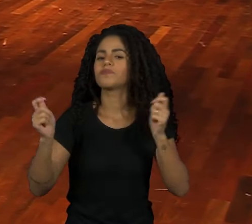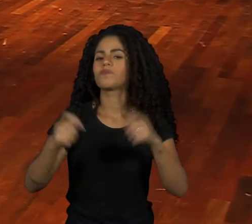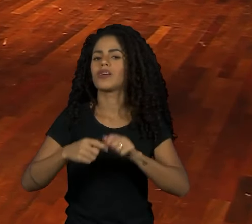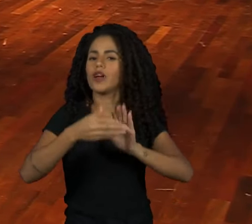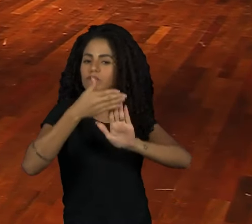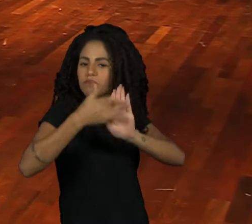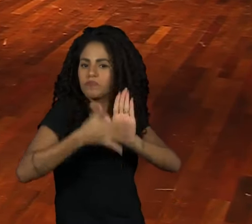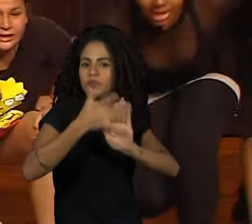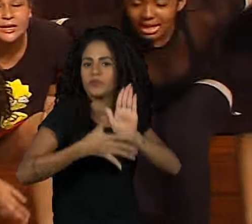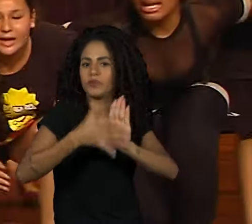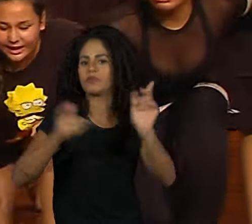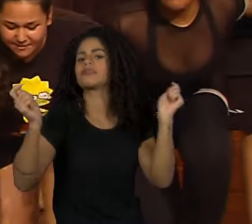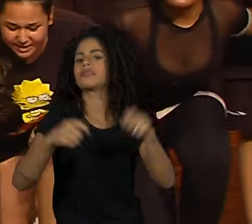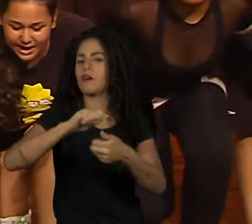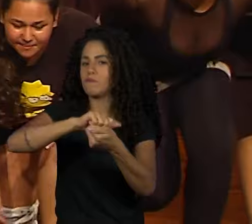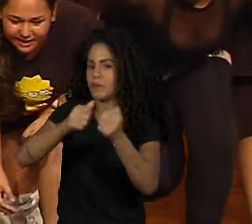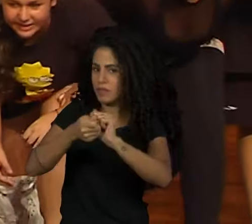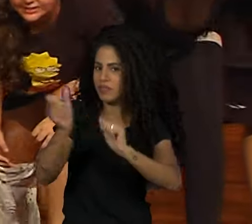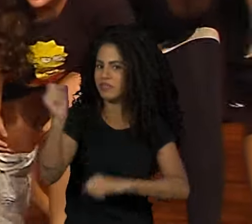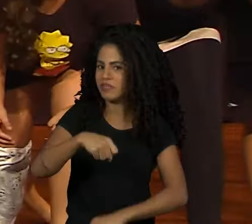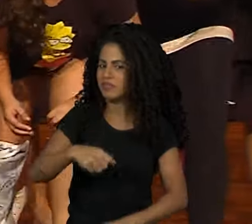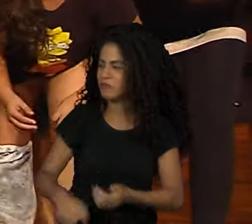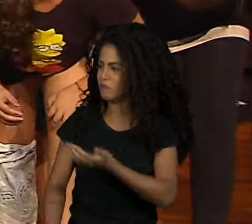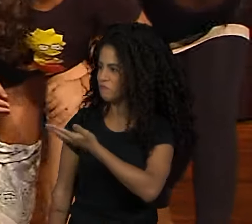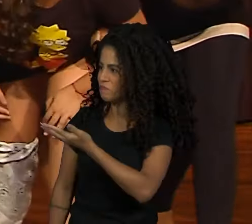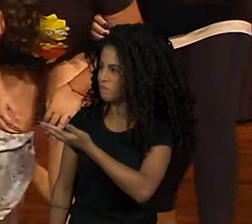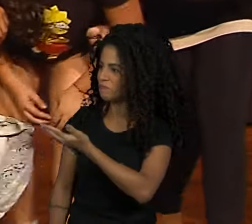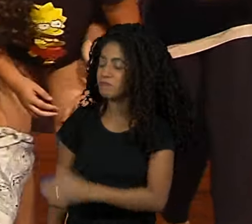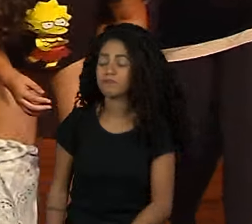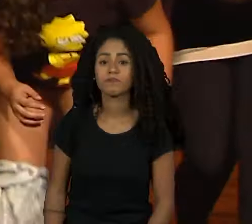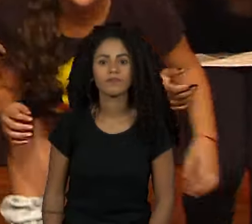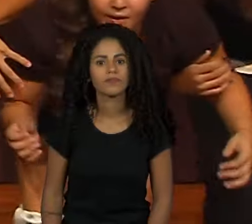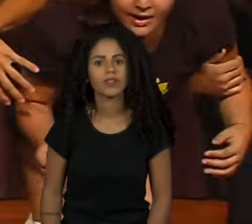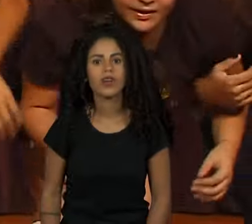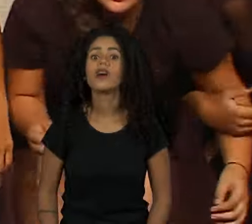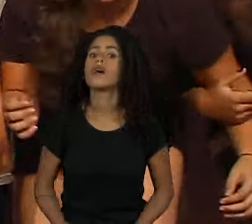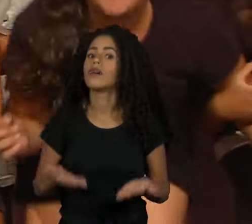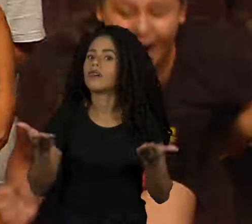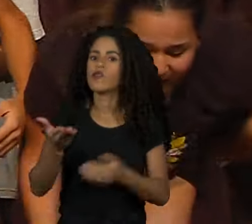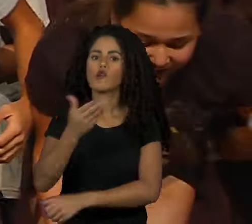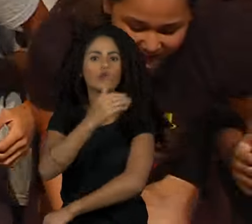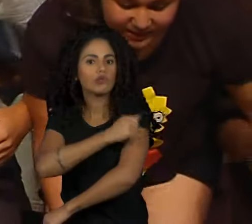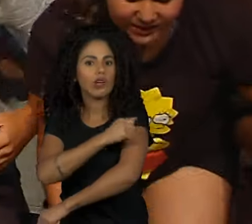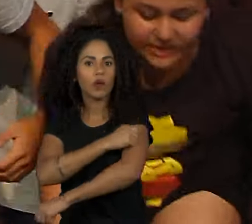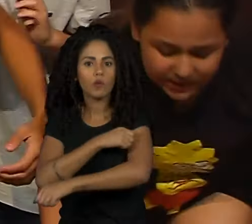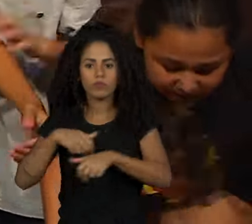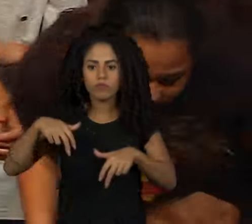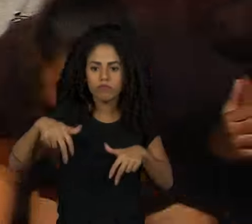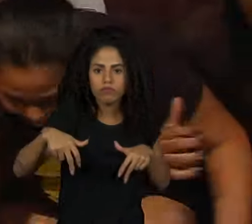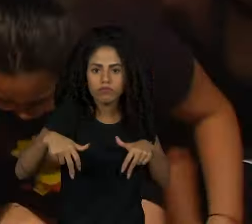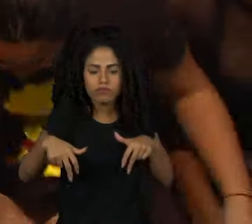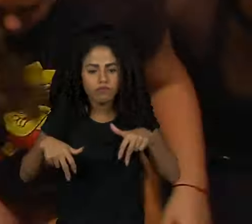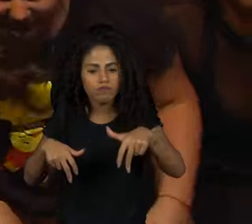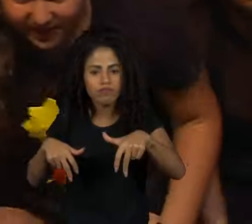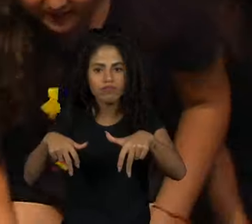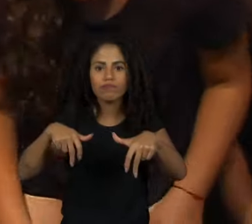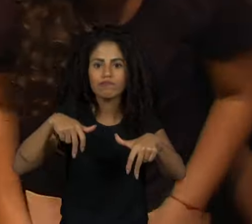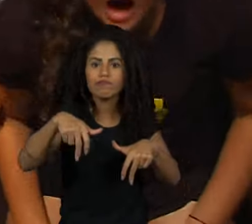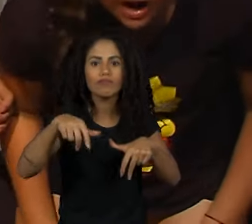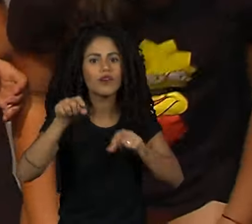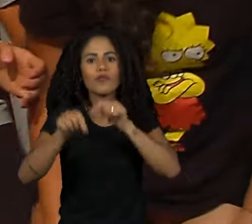desse ser possível. Ninguém quer perder a partida! Enquanto os alunos entram no tablado para dar vida aos personagens de